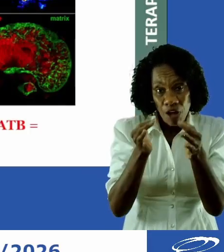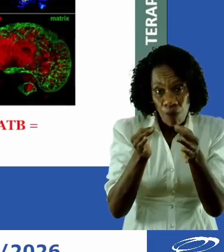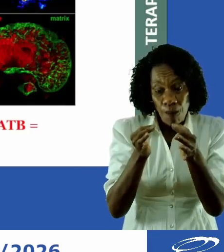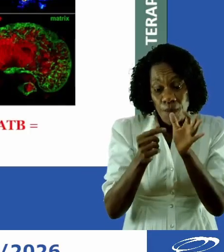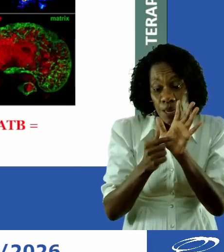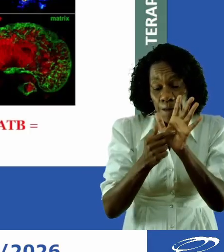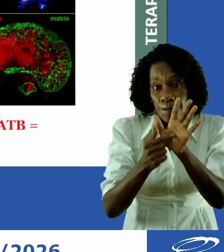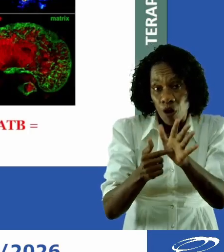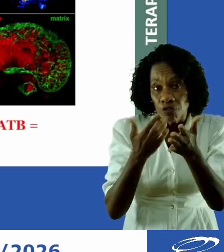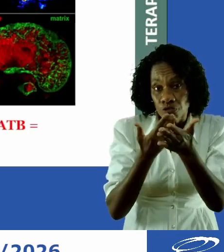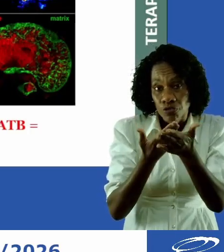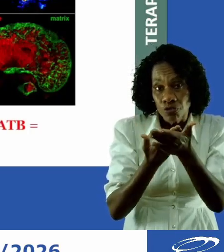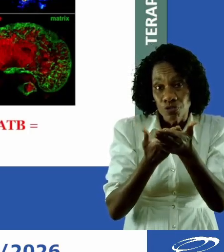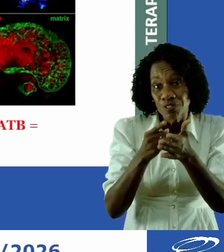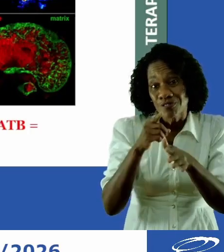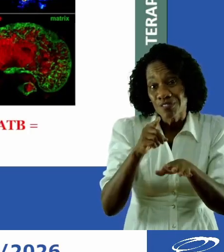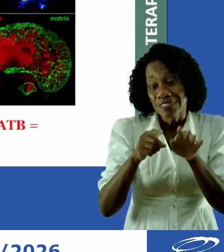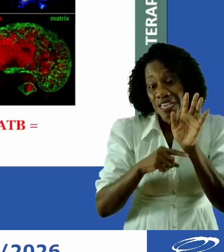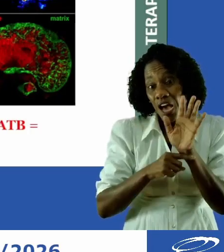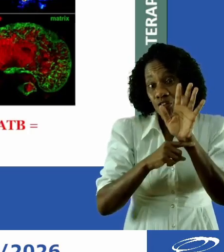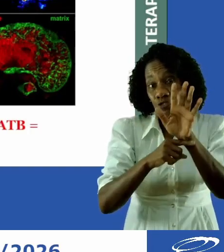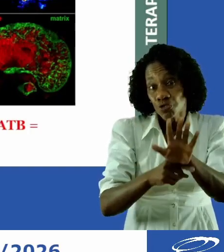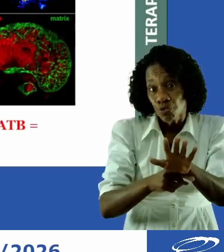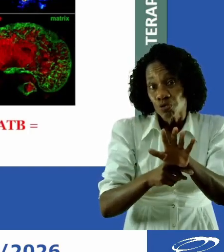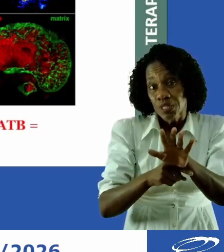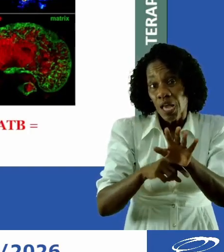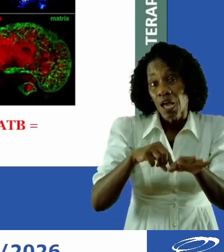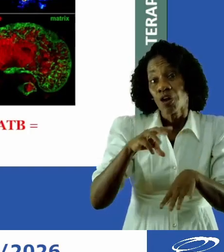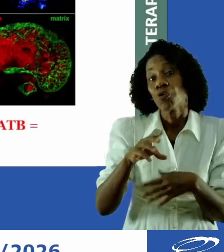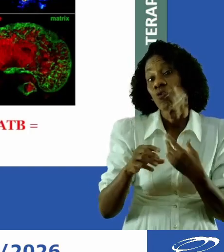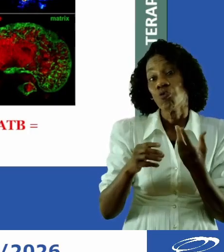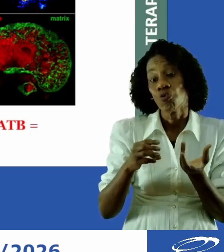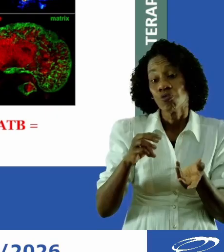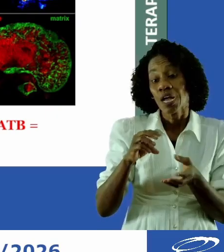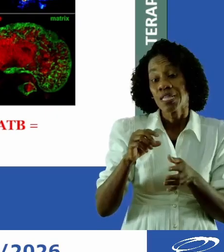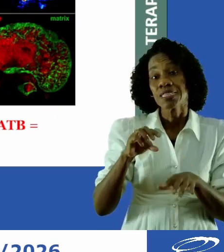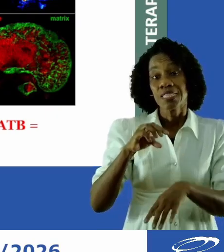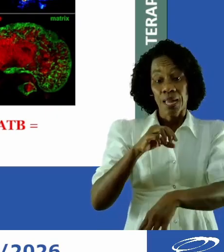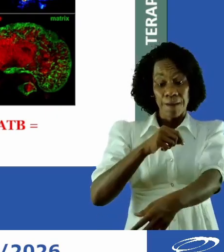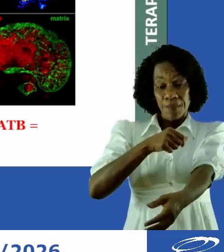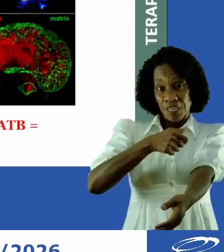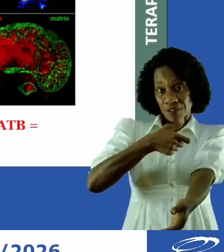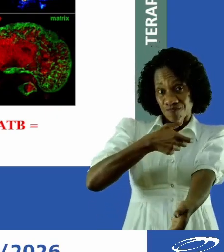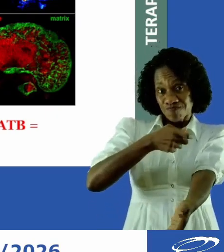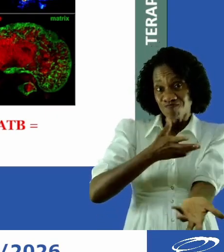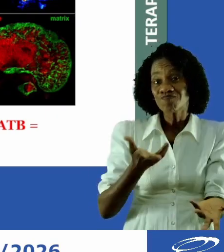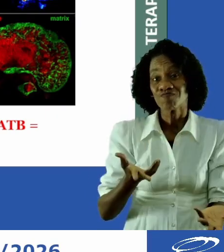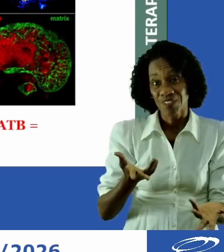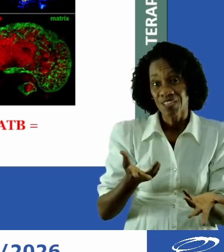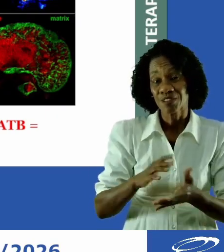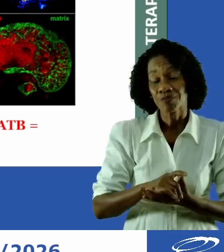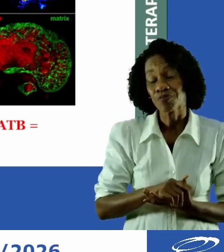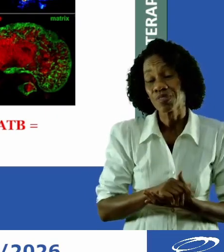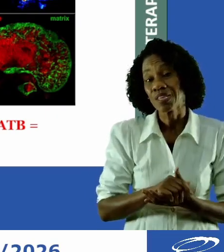você oferece terapia antimicrobiana ou a presença de micro-organismos num osso, por exemplo, é completamente heterogênea. Não